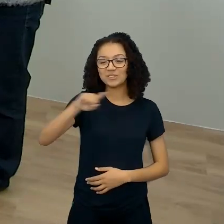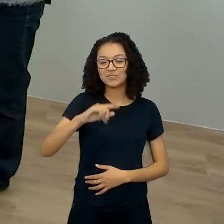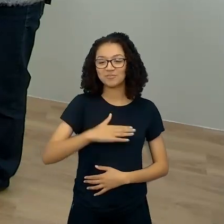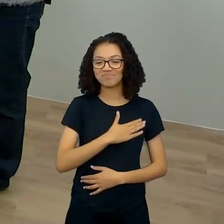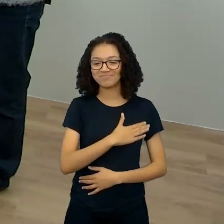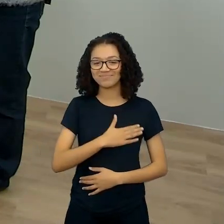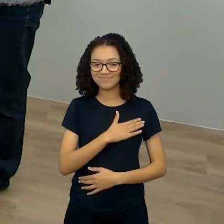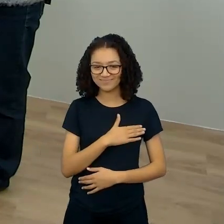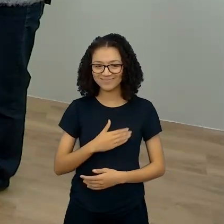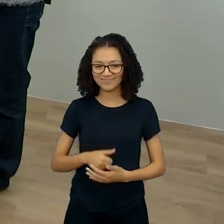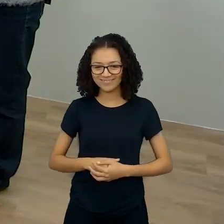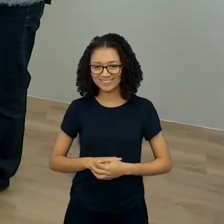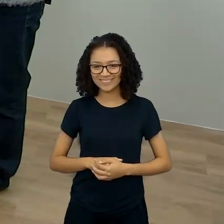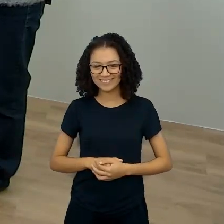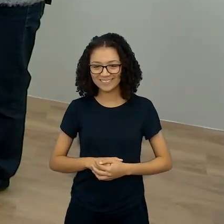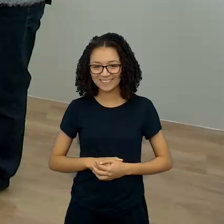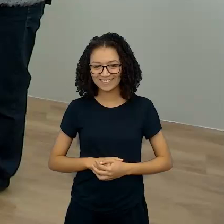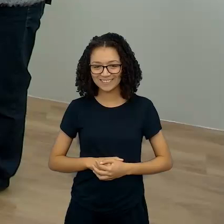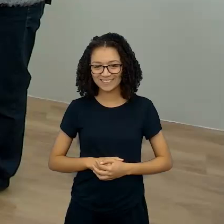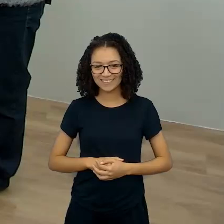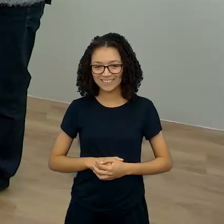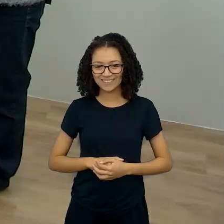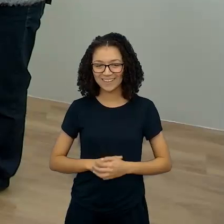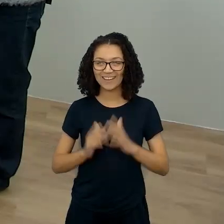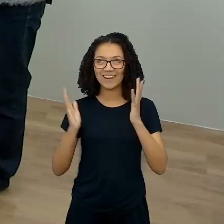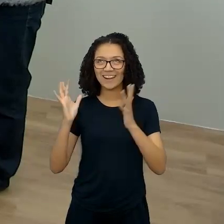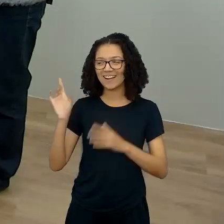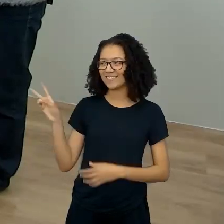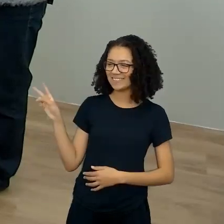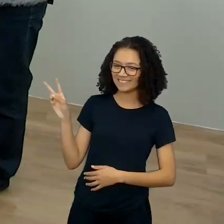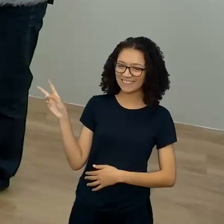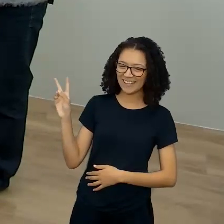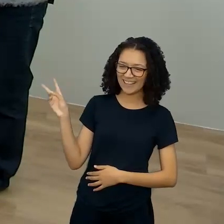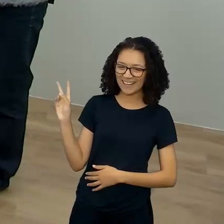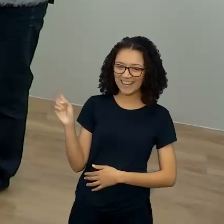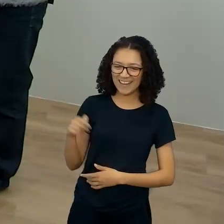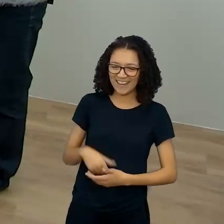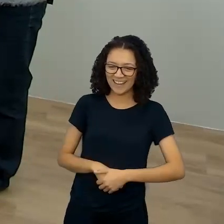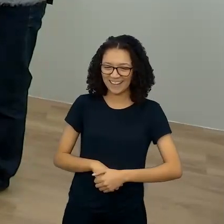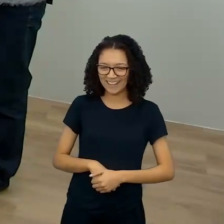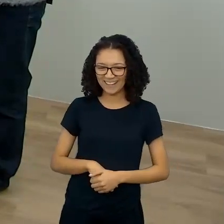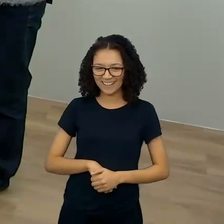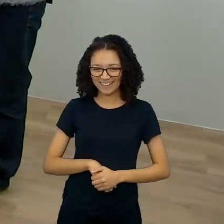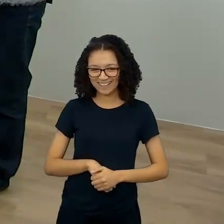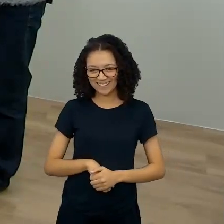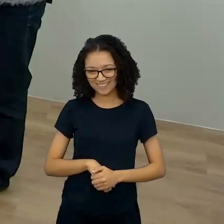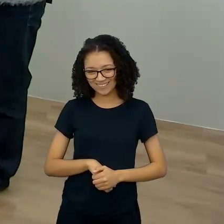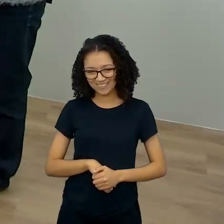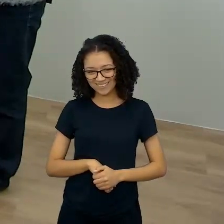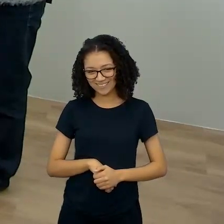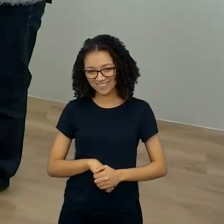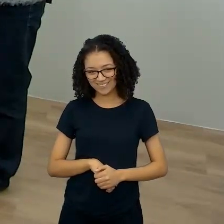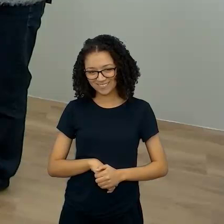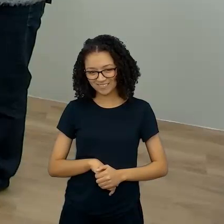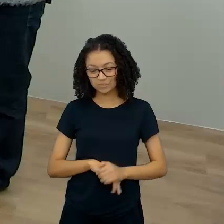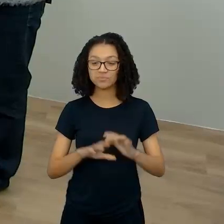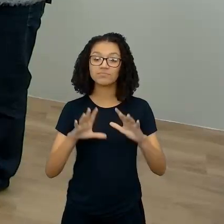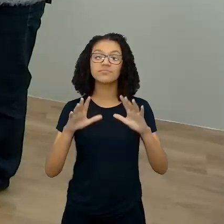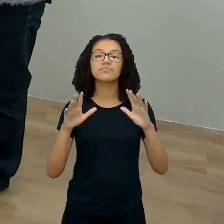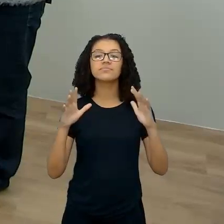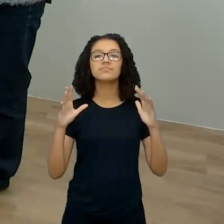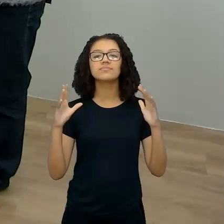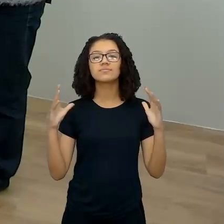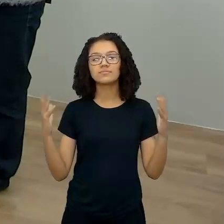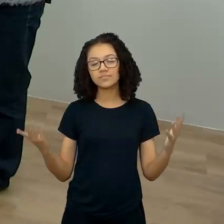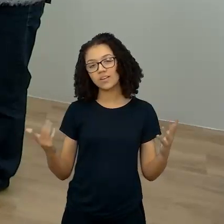Terezinha Quimier. Aqui me com Todos certeza. nós. Todos O nós. grupo. O grupo. E aí Muitos a gente, né, comentários. já vai